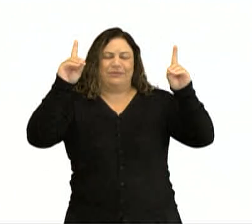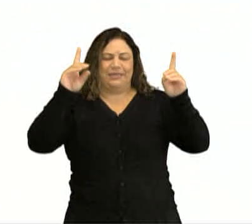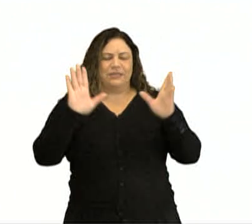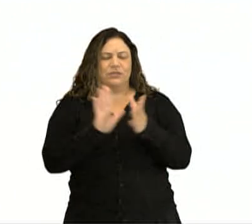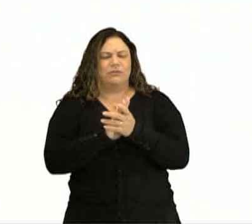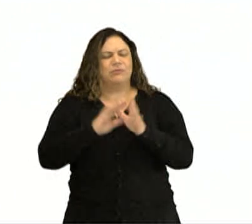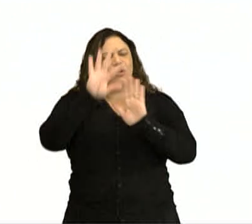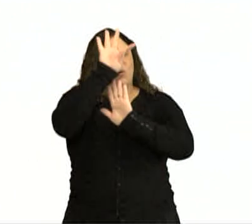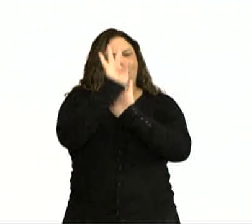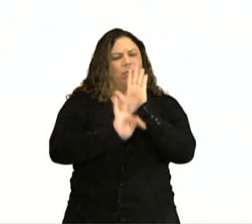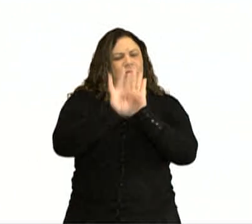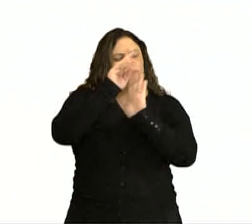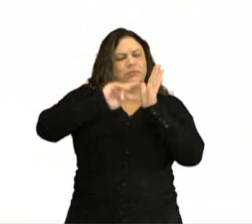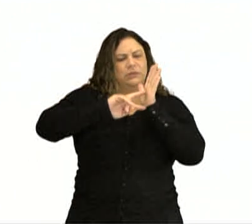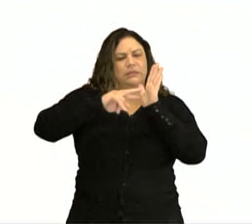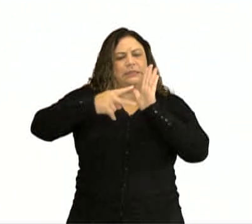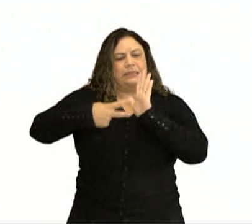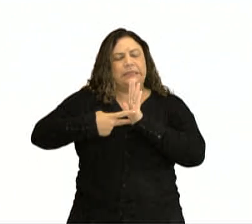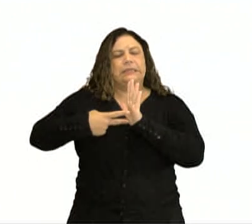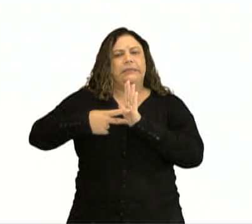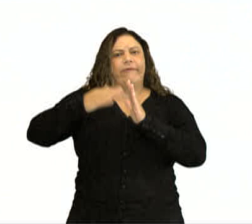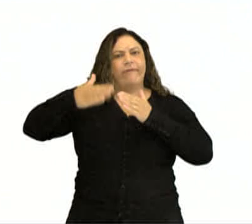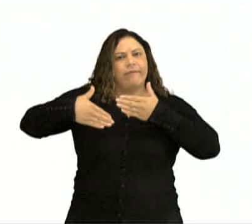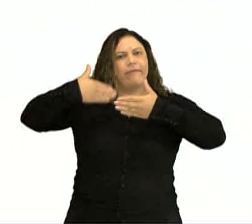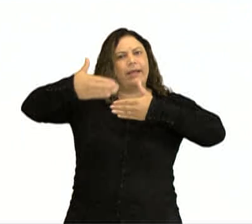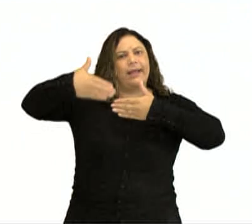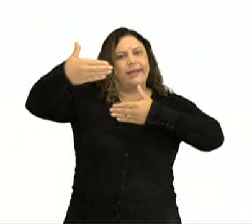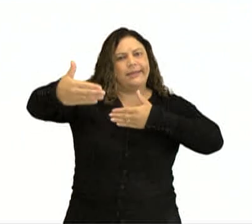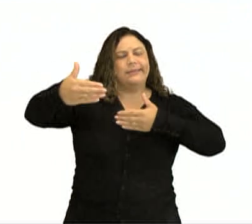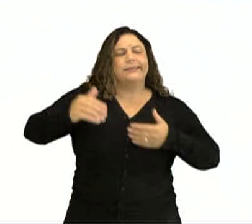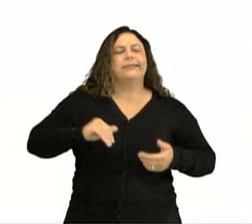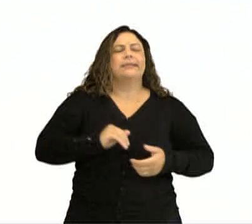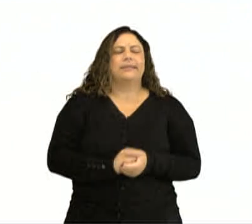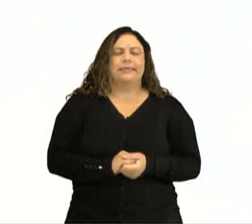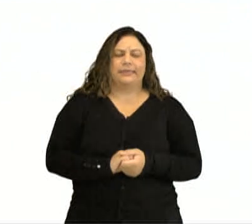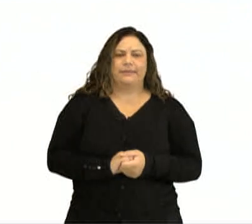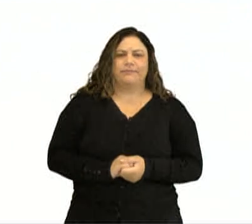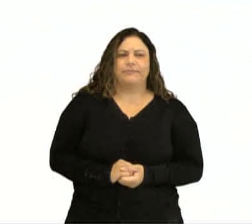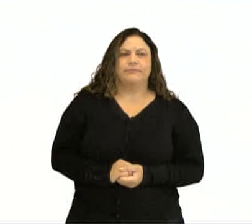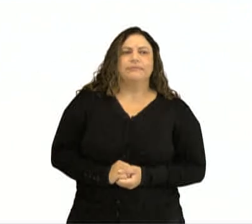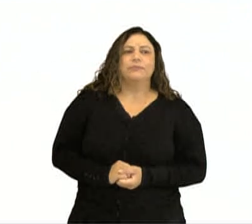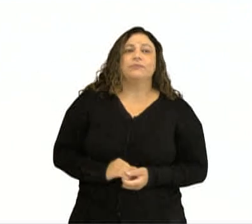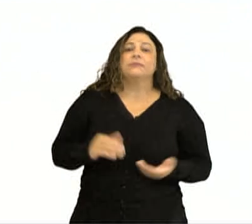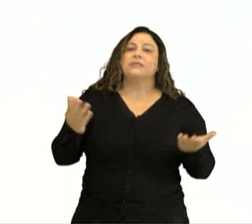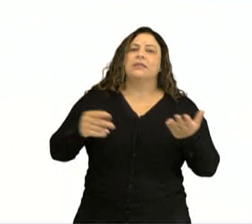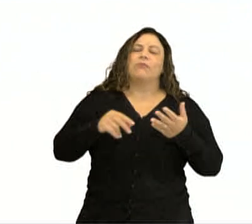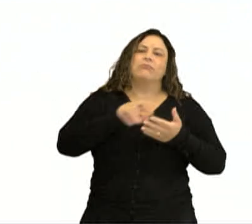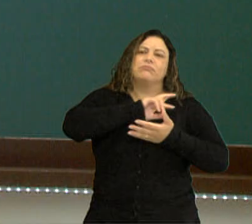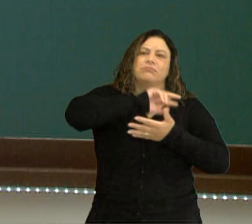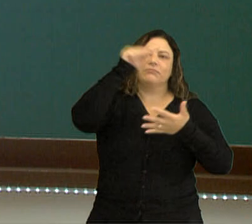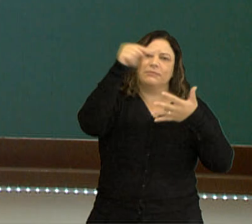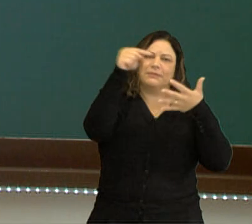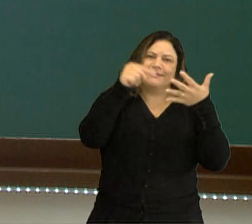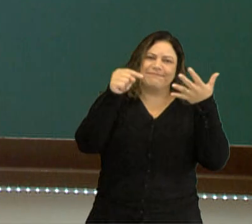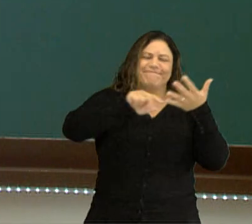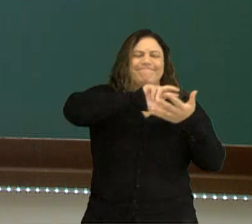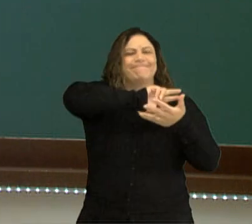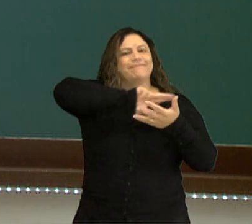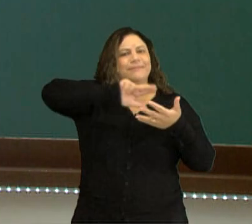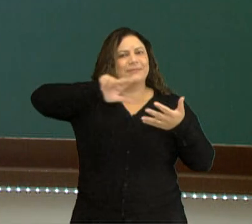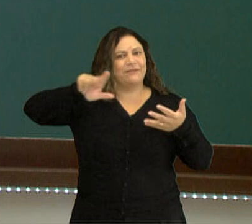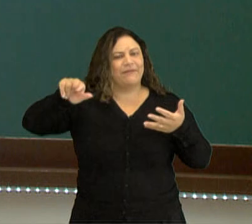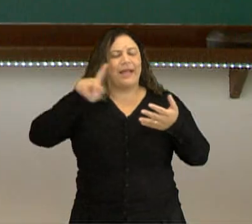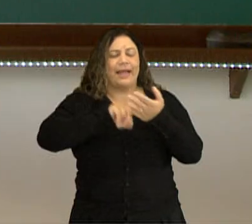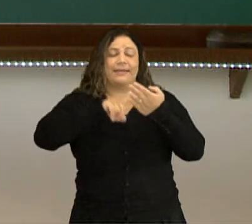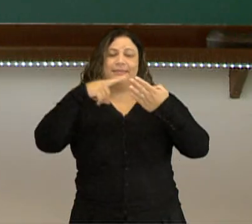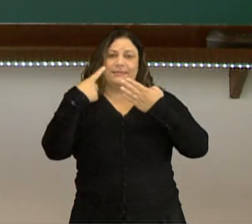um significado que vai além do sentido literal. Então, são várias as figuras de linguagem,